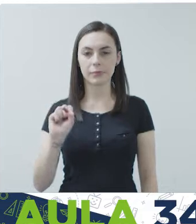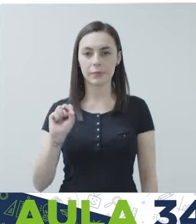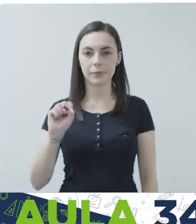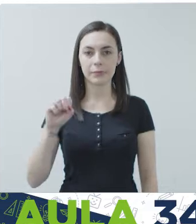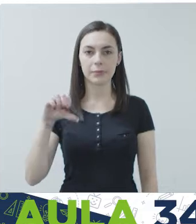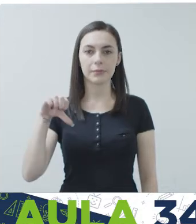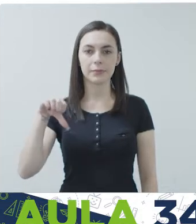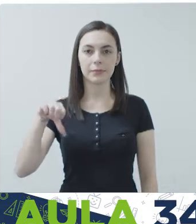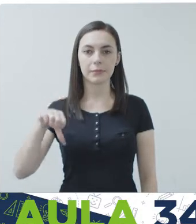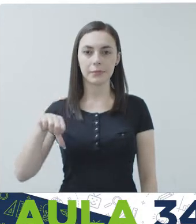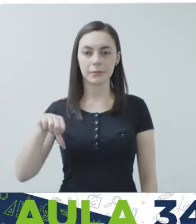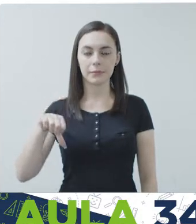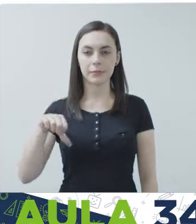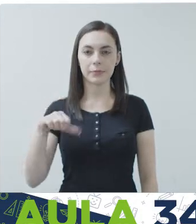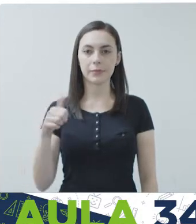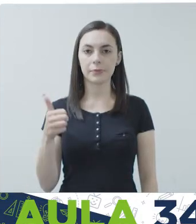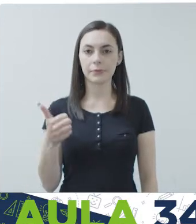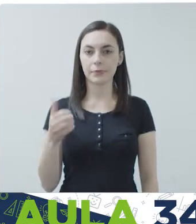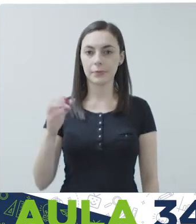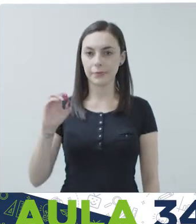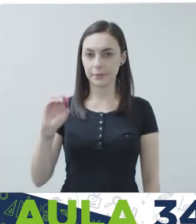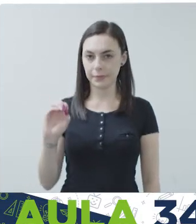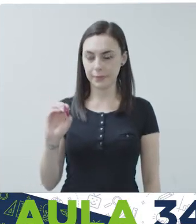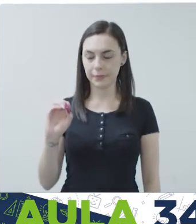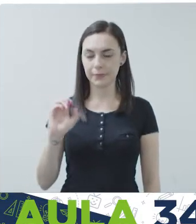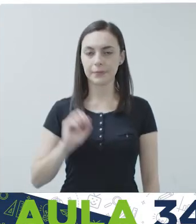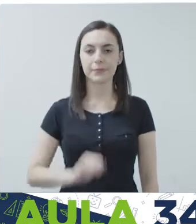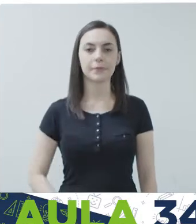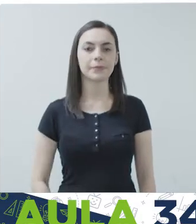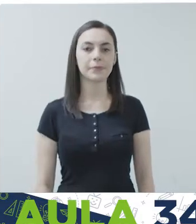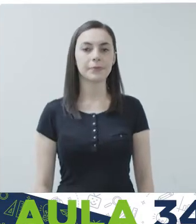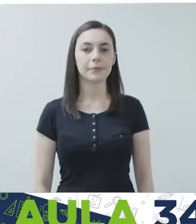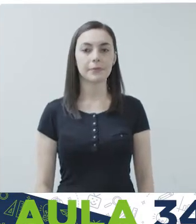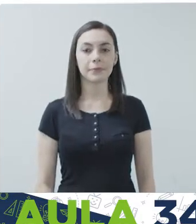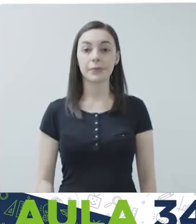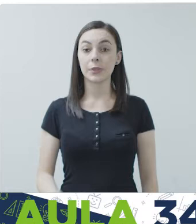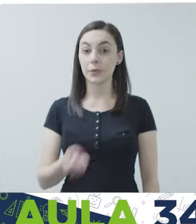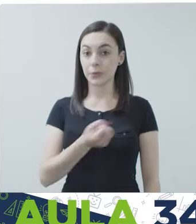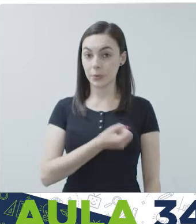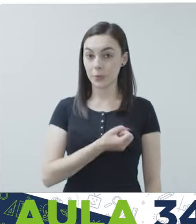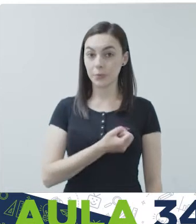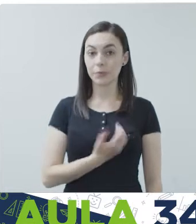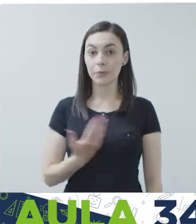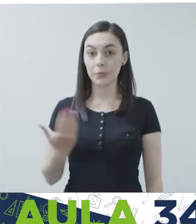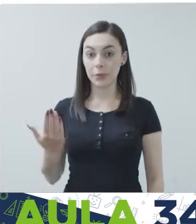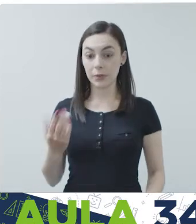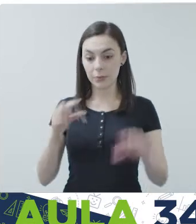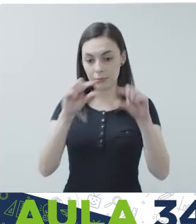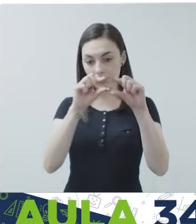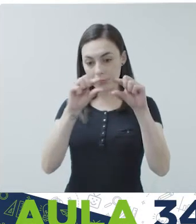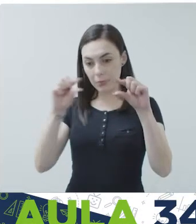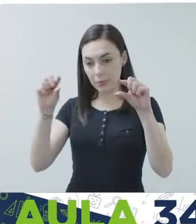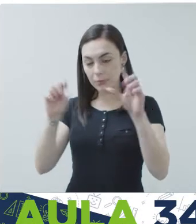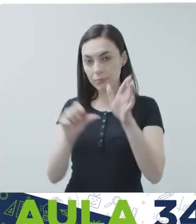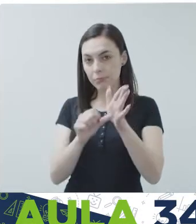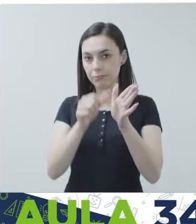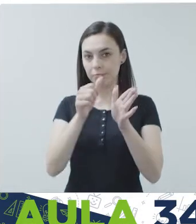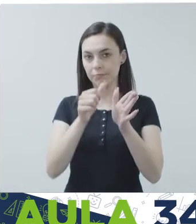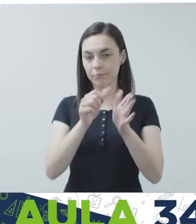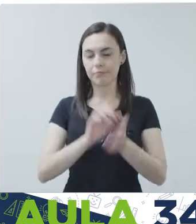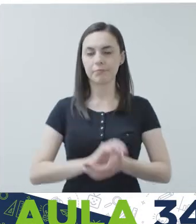8, 9, 10. Estes são os números da primeira linha do quadro